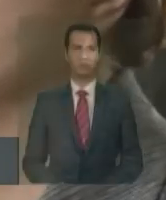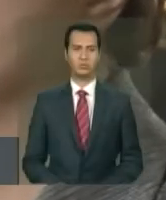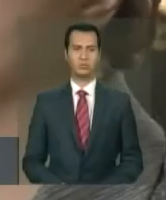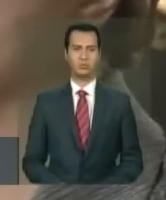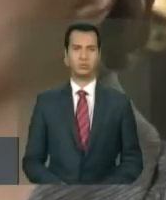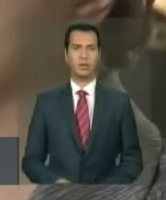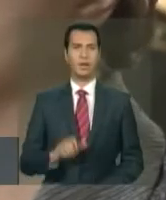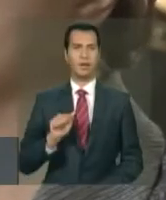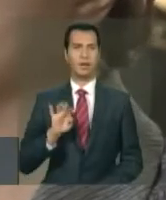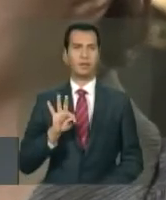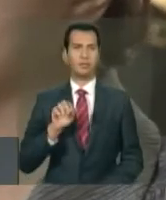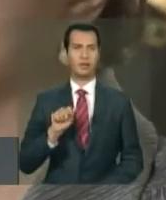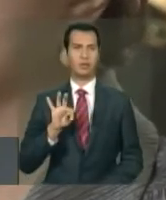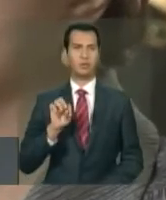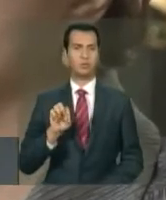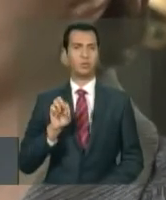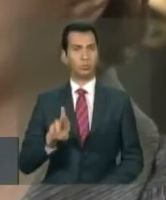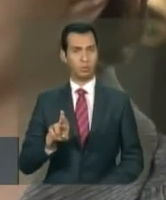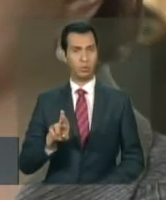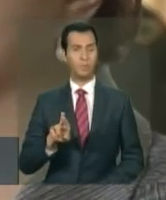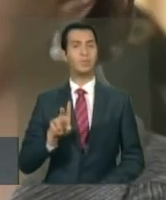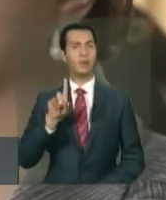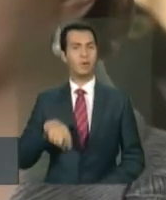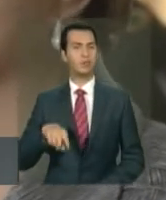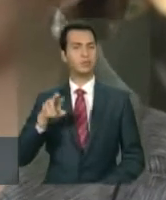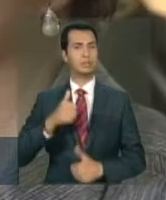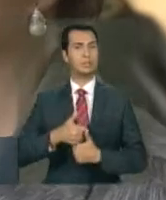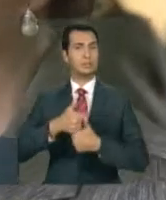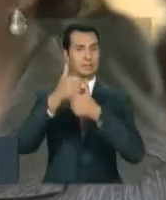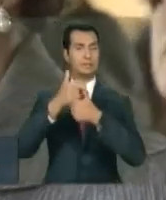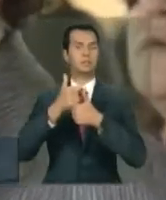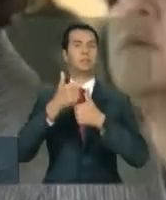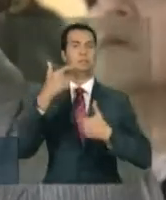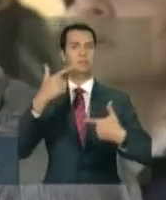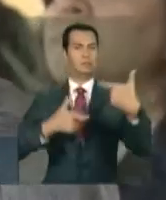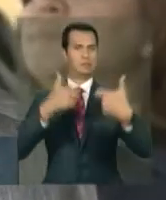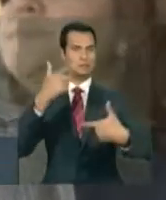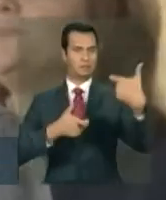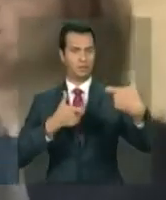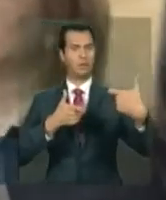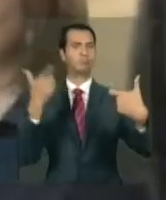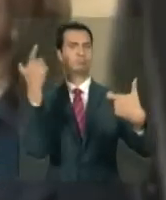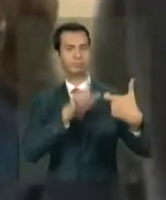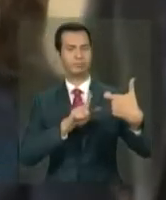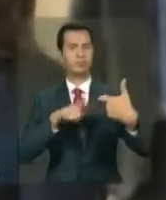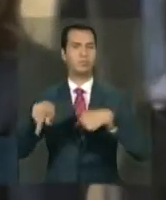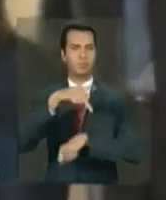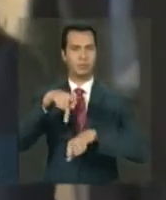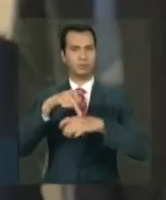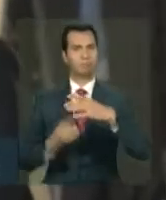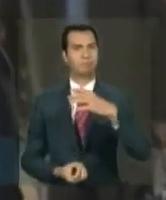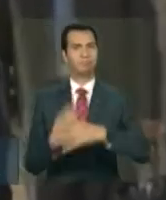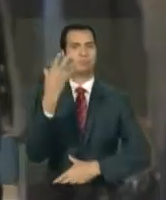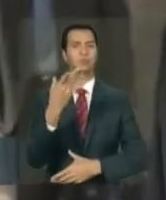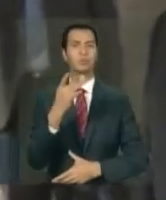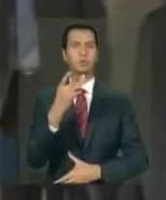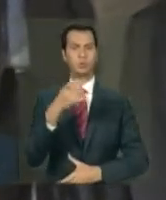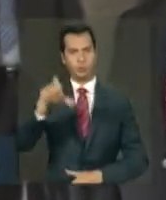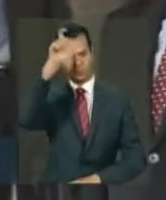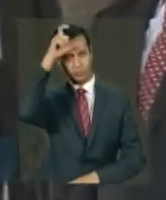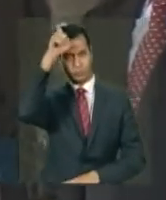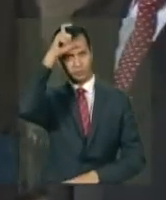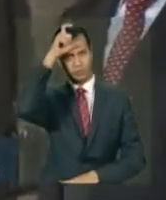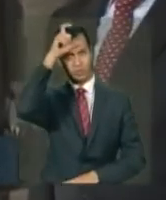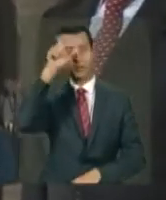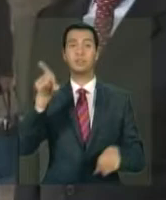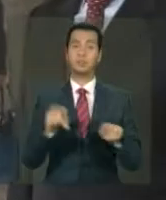Atatürk foi o líder da Guerra de Independência da Turquia, foi o fundador da República Turca e o